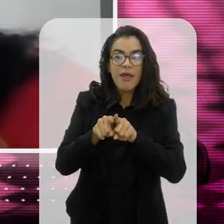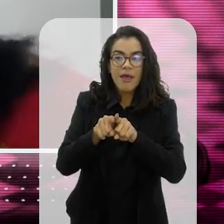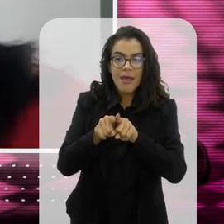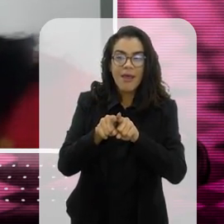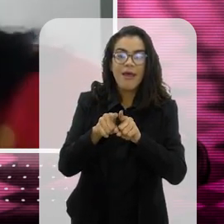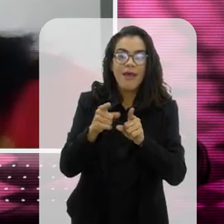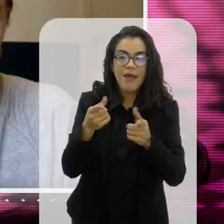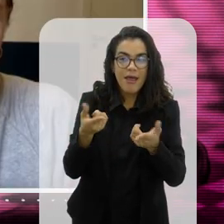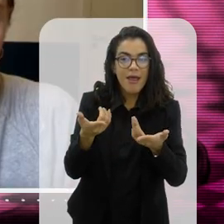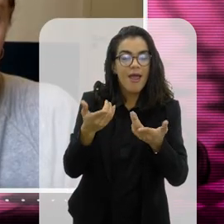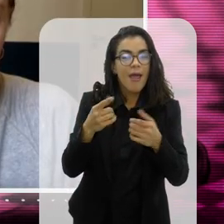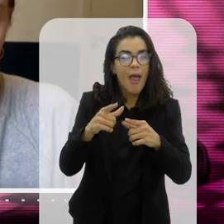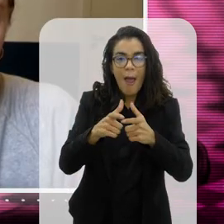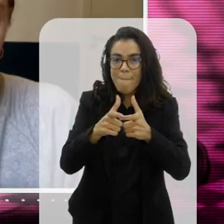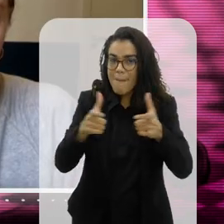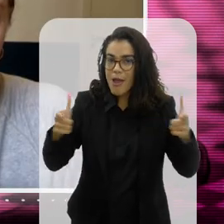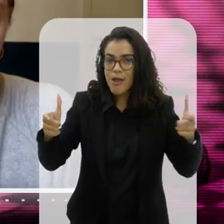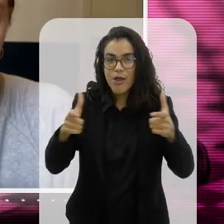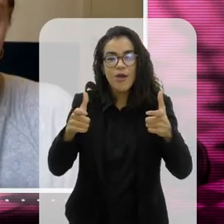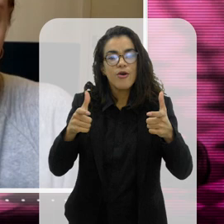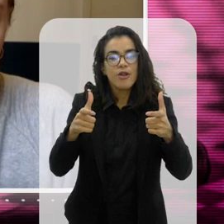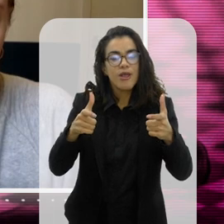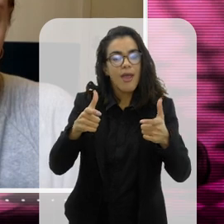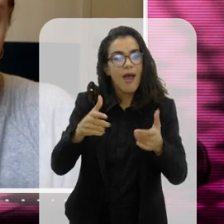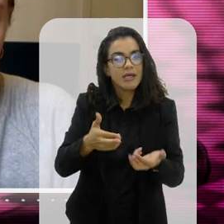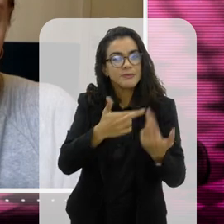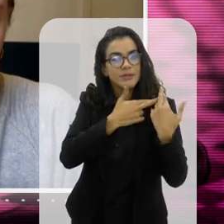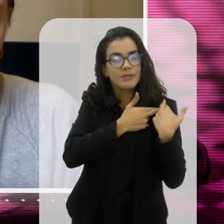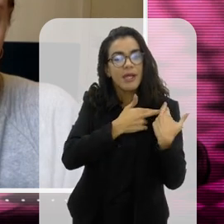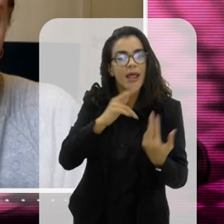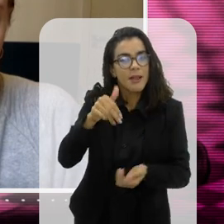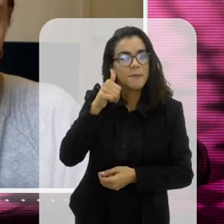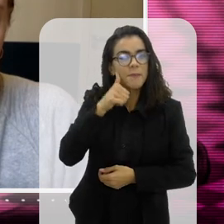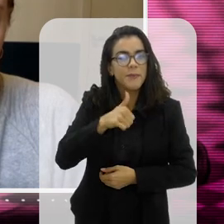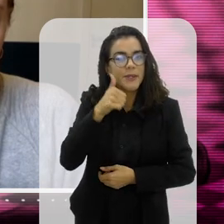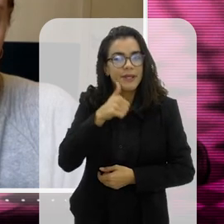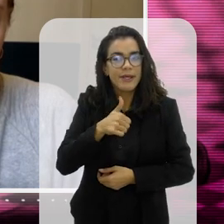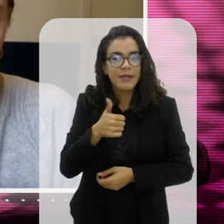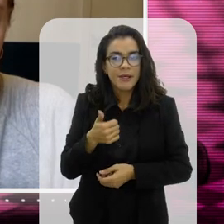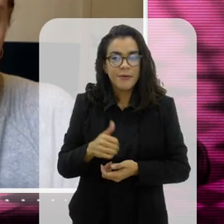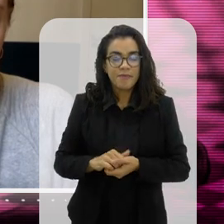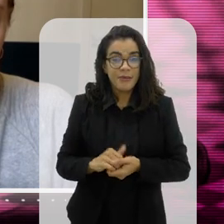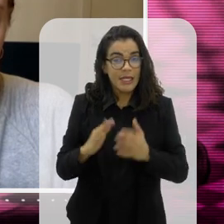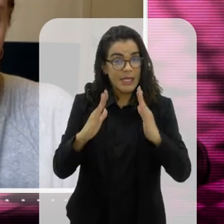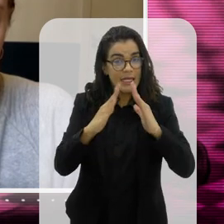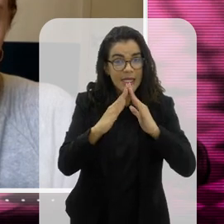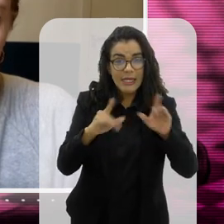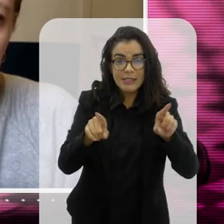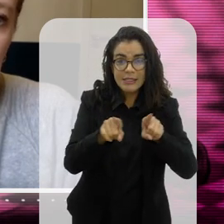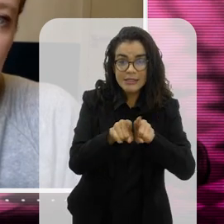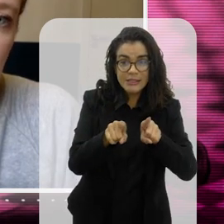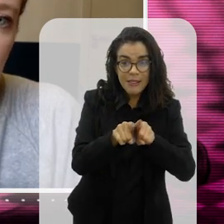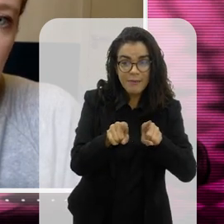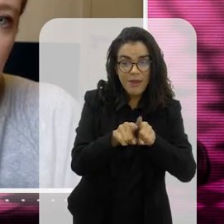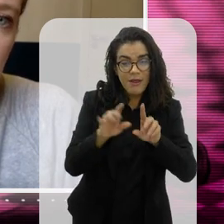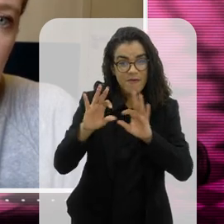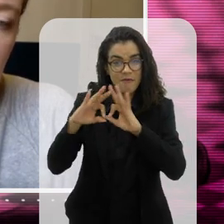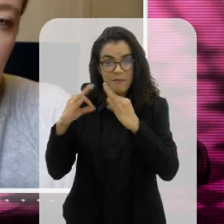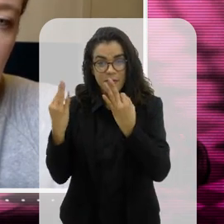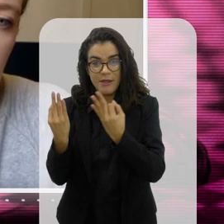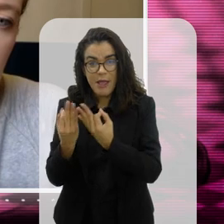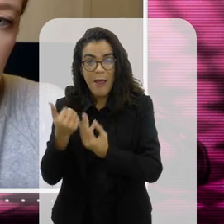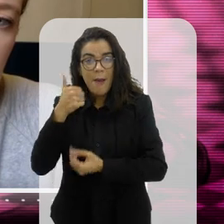ciclo, ainda é majoritariamente feminina. E eu vejo muito isso em casa também, né? No meu